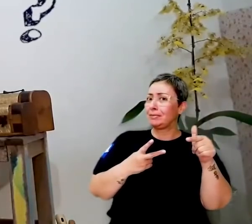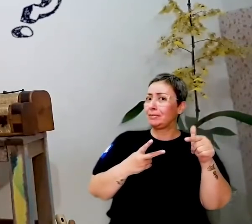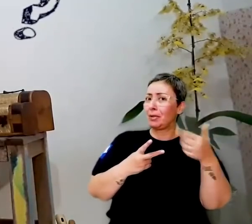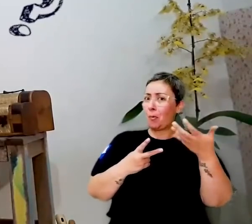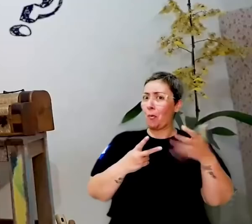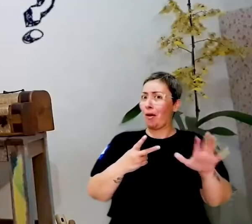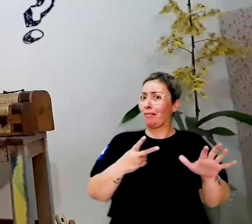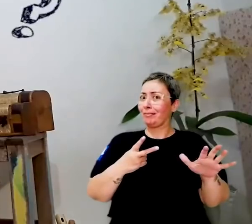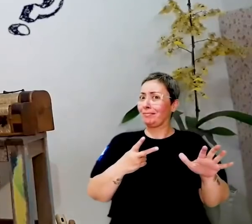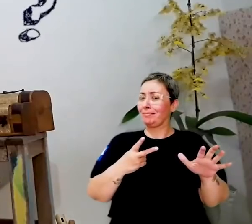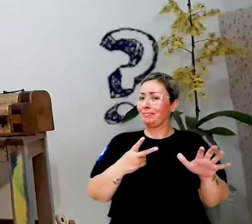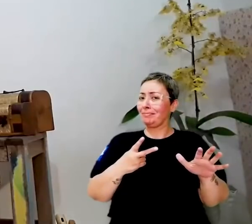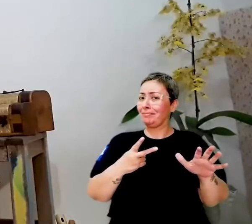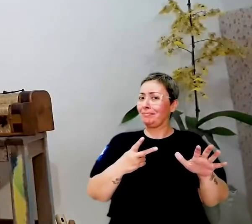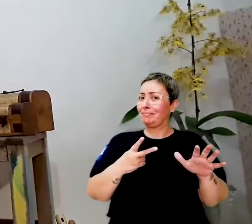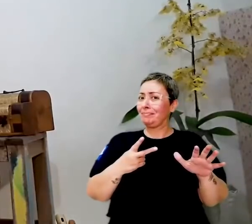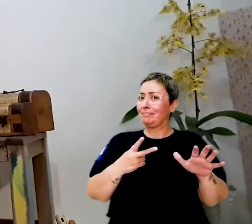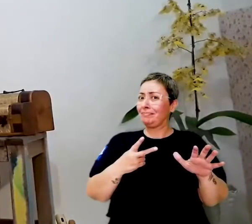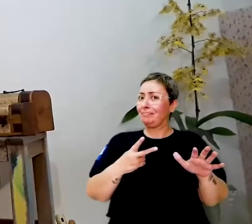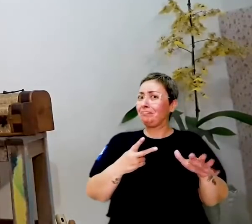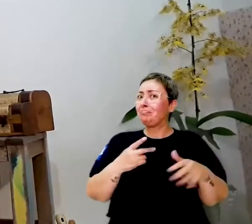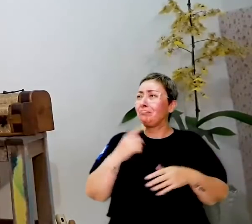não quer.